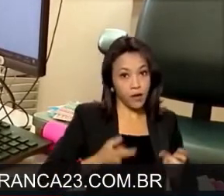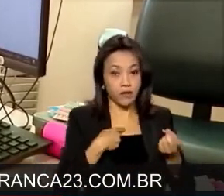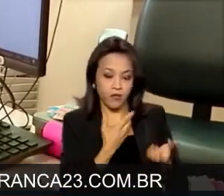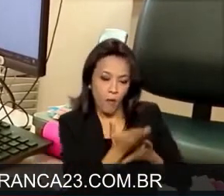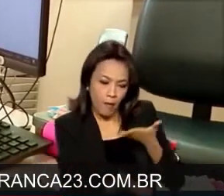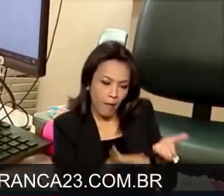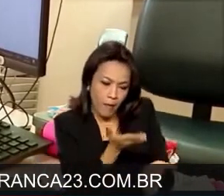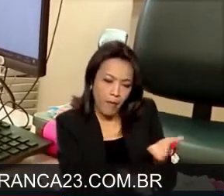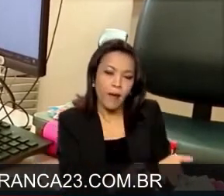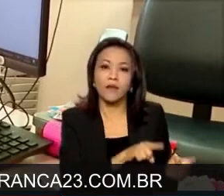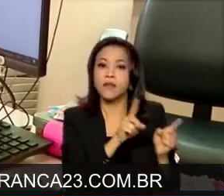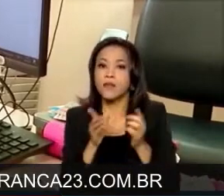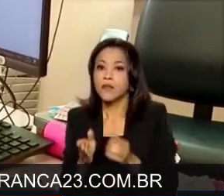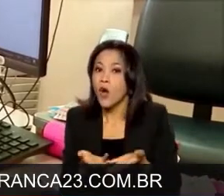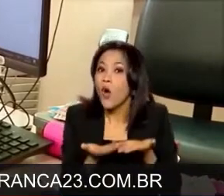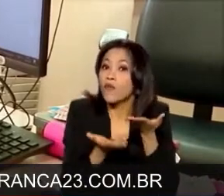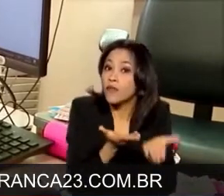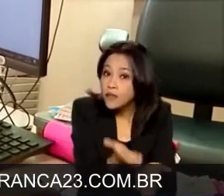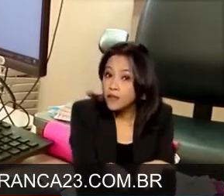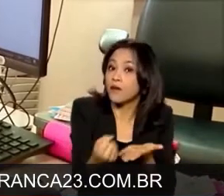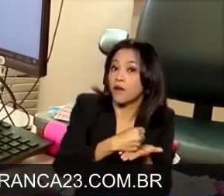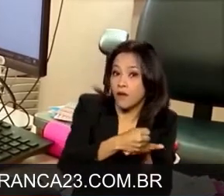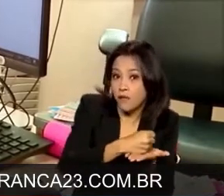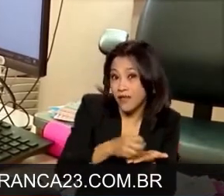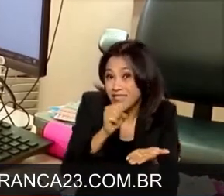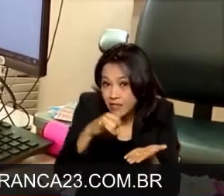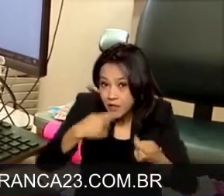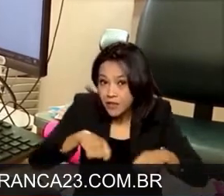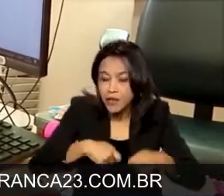é oferecido, se necessário, o apoio medicamentoso, tudo de forma gratuita.